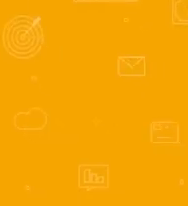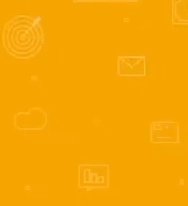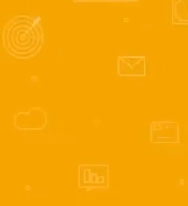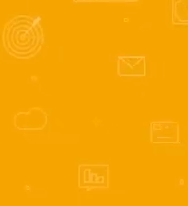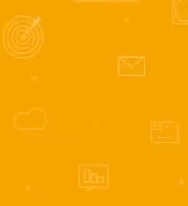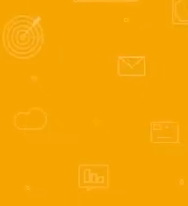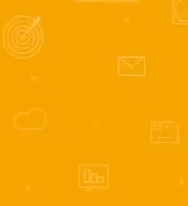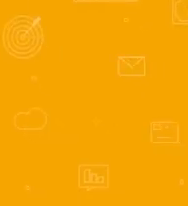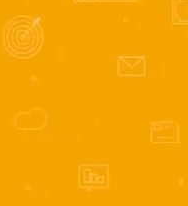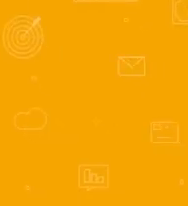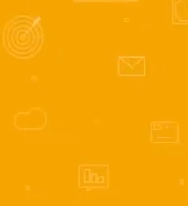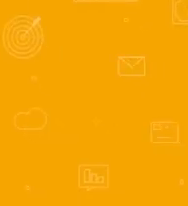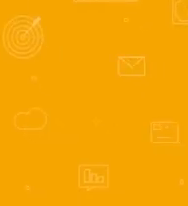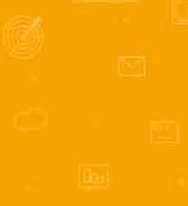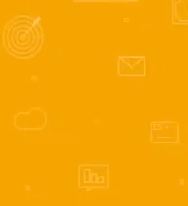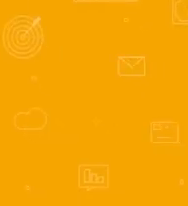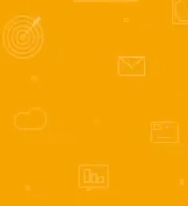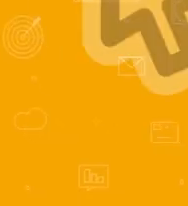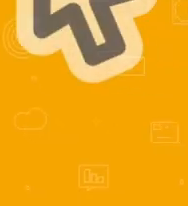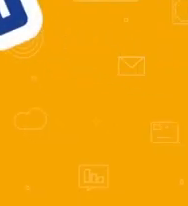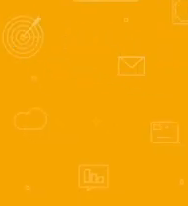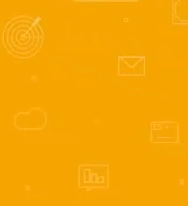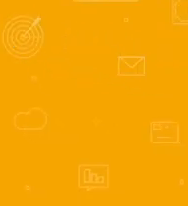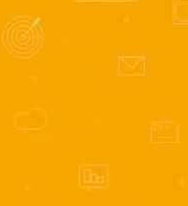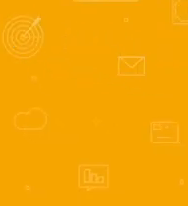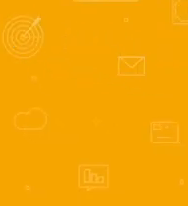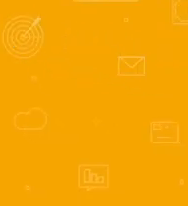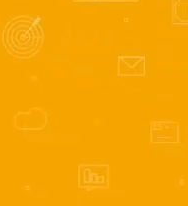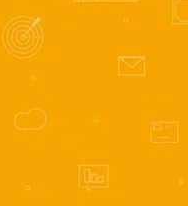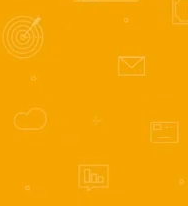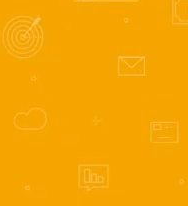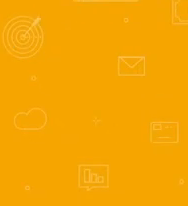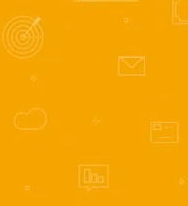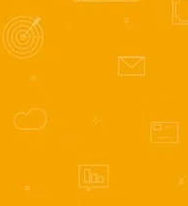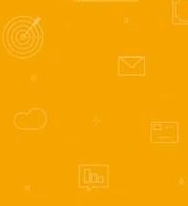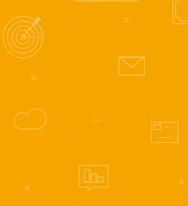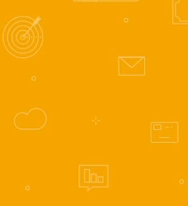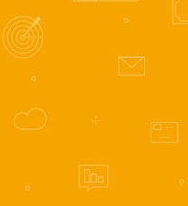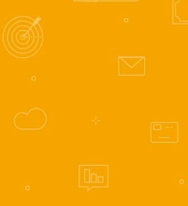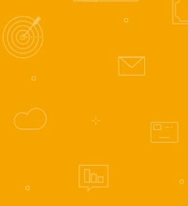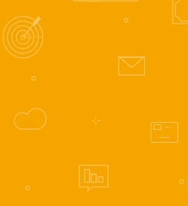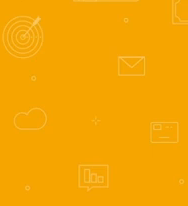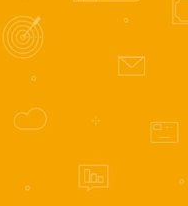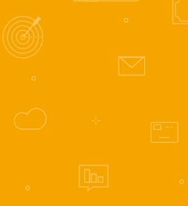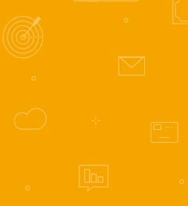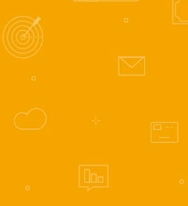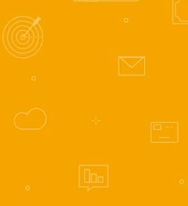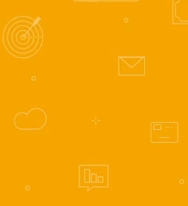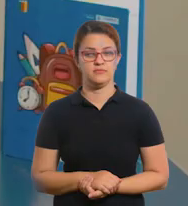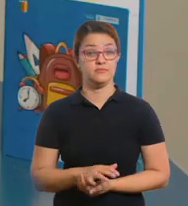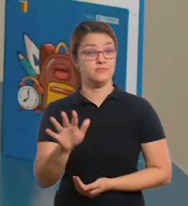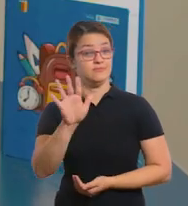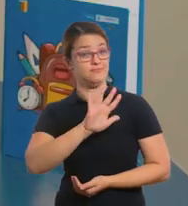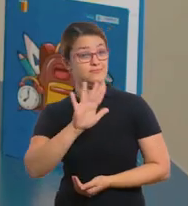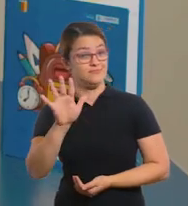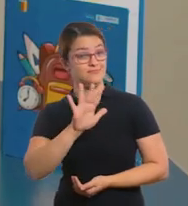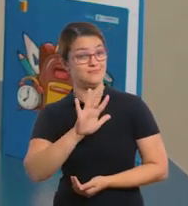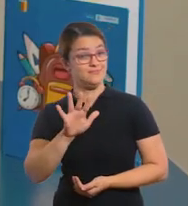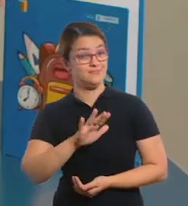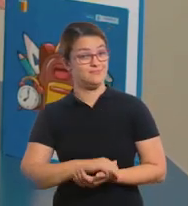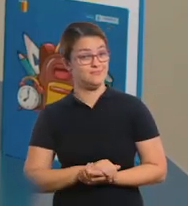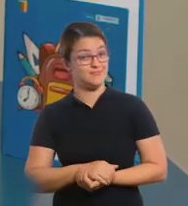e aí e aí o